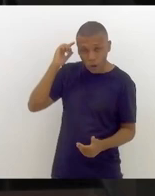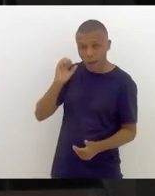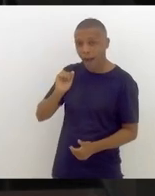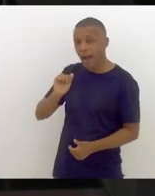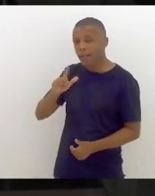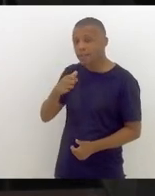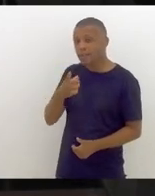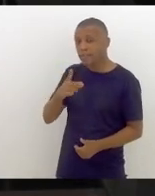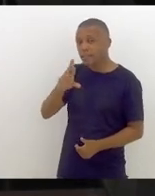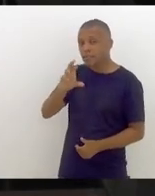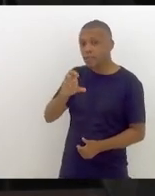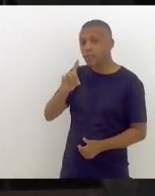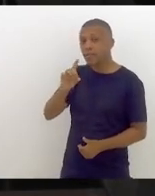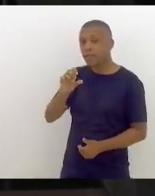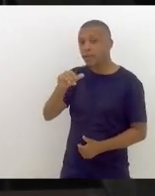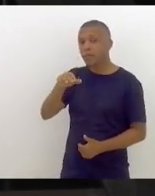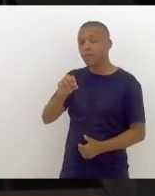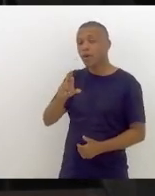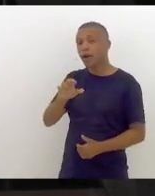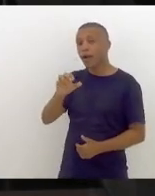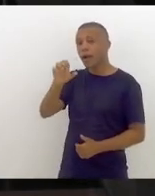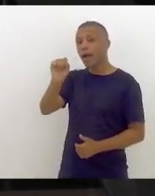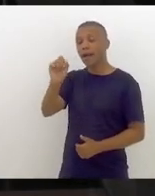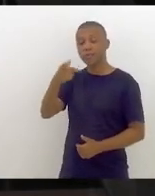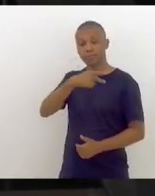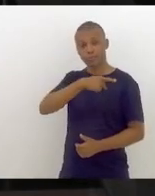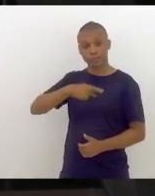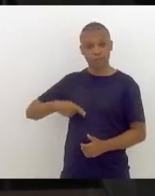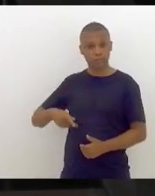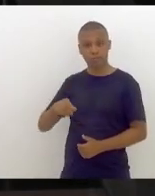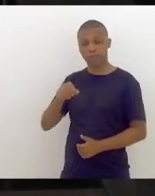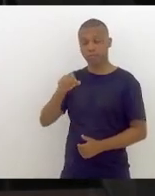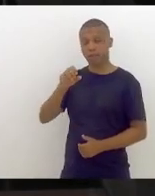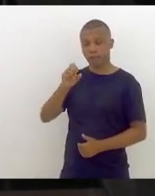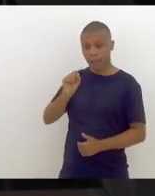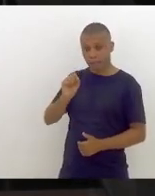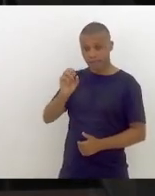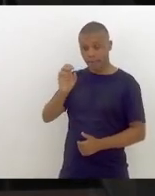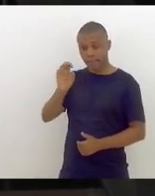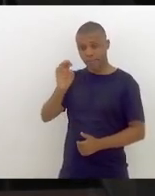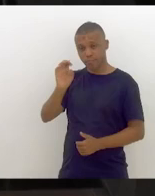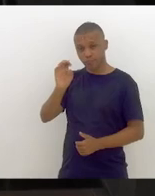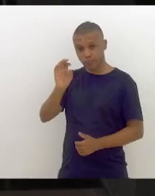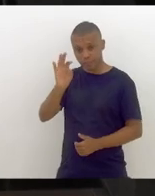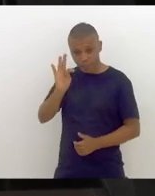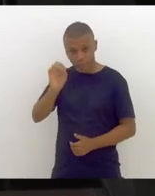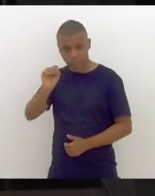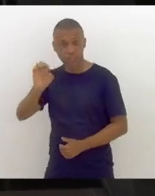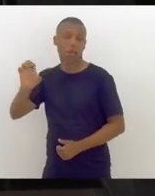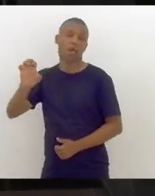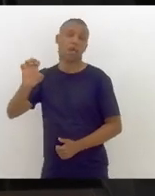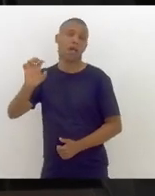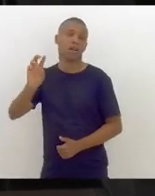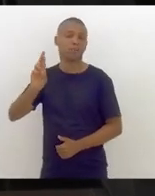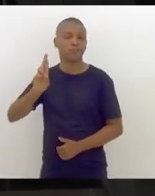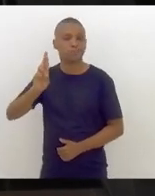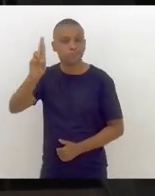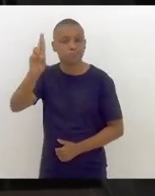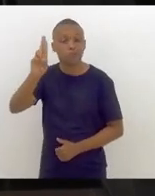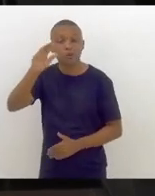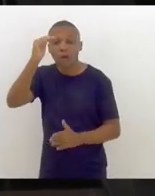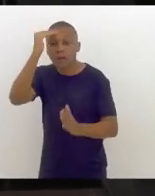presidência do Tribunal Superior Eleitoral comandou o processo eleitoral dentro do